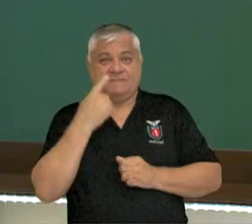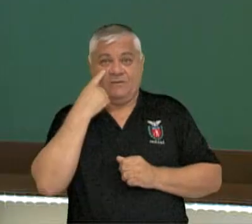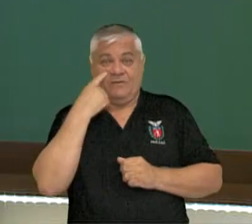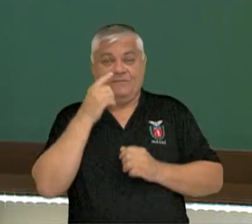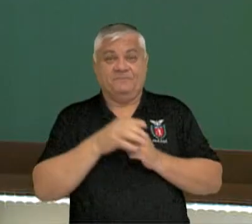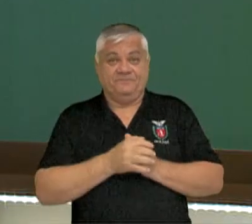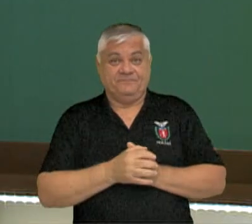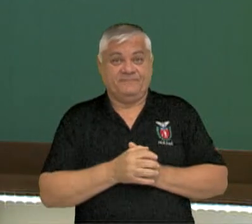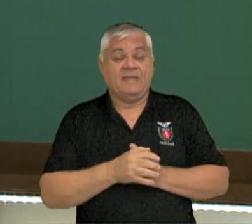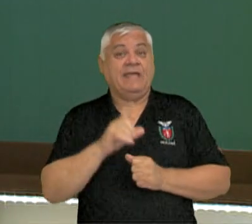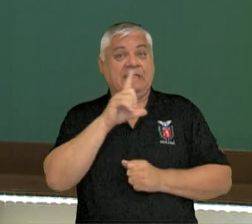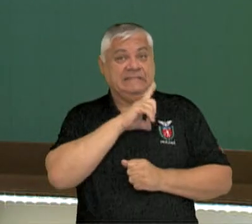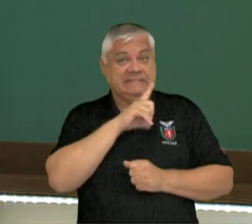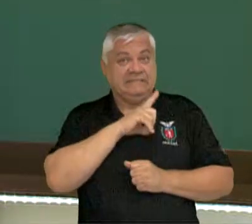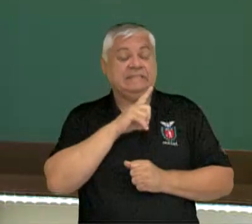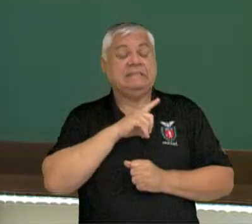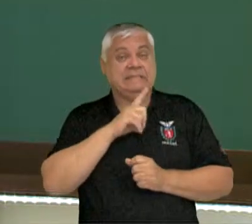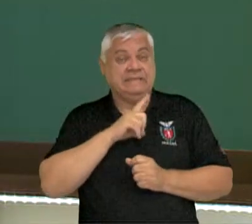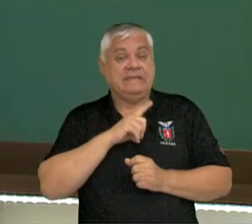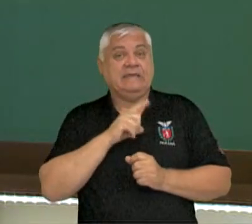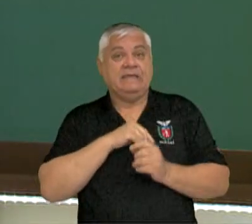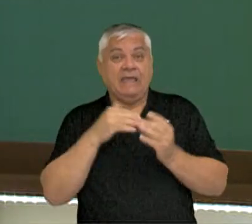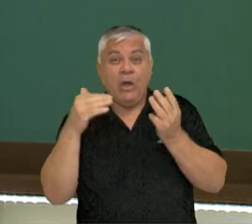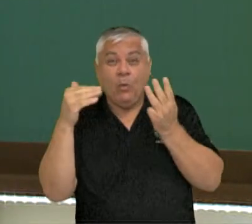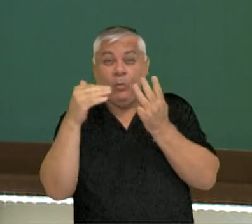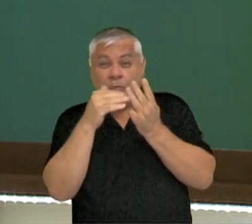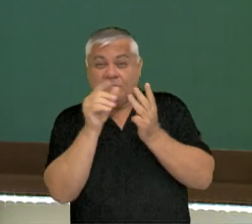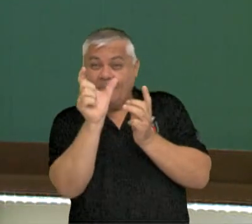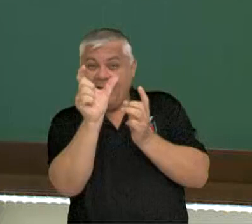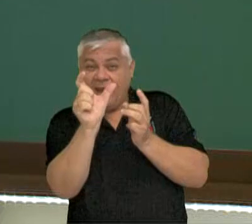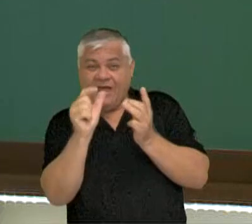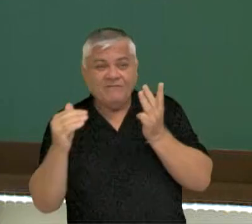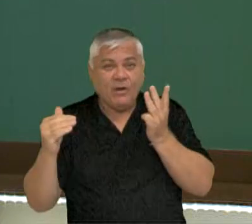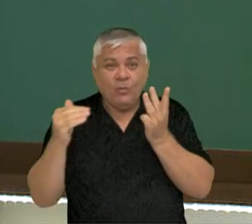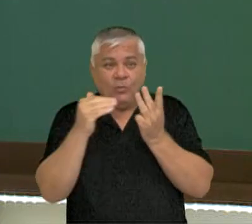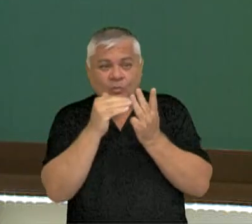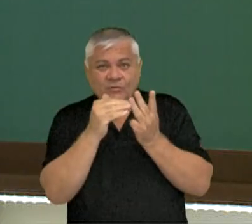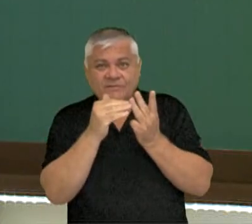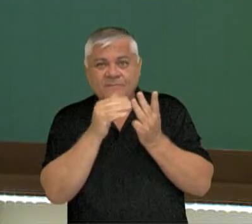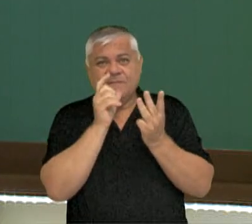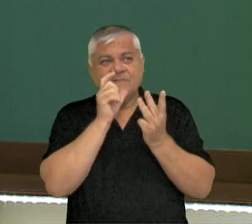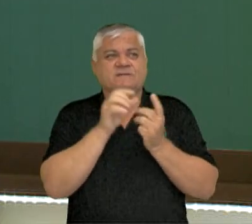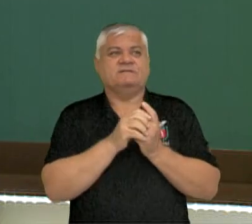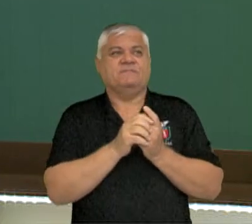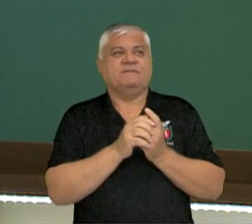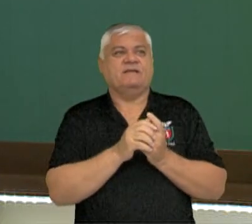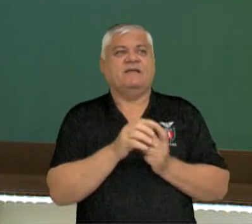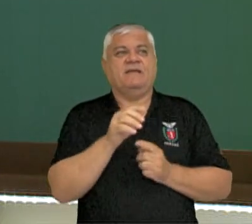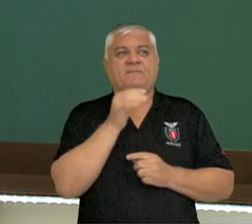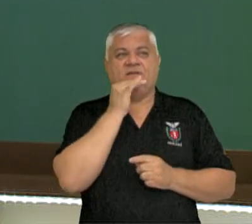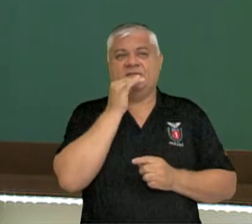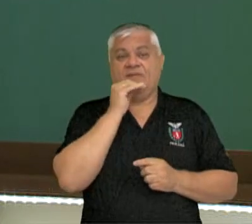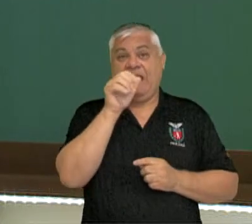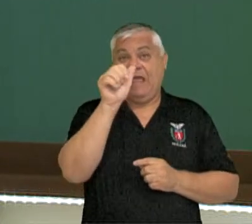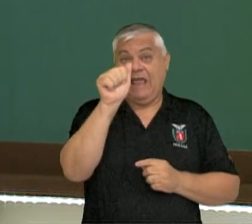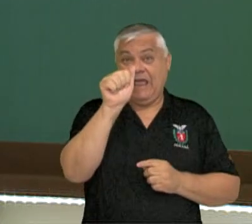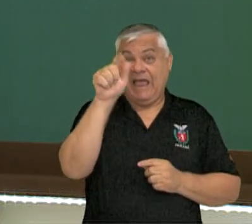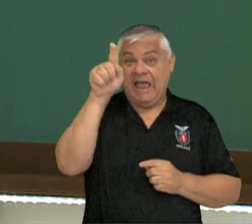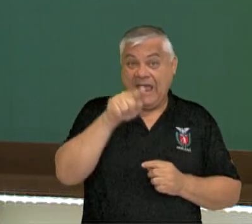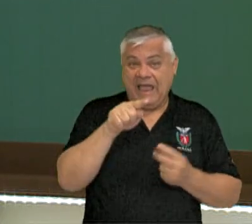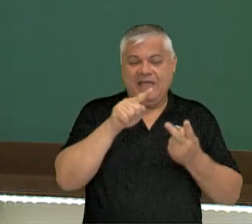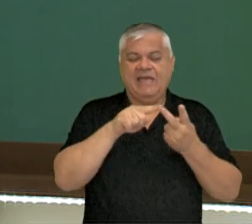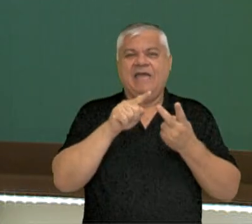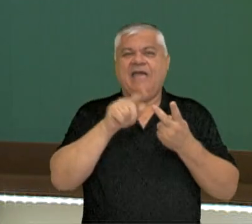Olha lá, nós temos algumas terminações que apareceram ali dentro desse grupo. Olha lá,